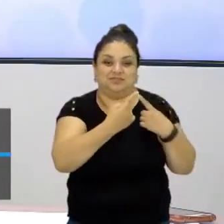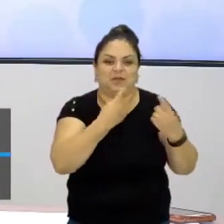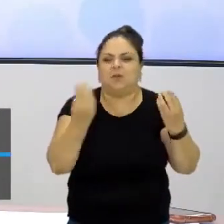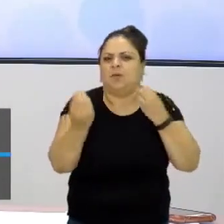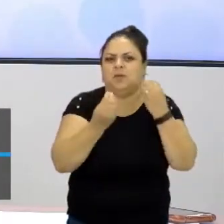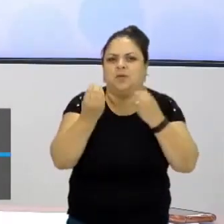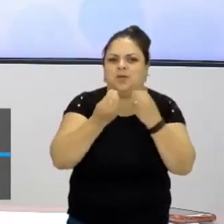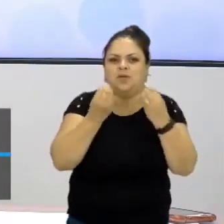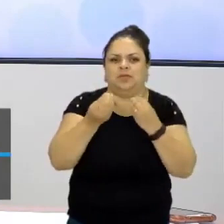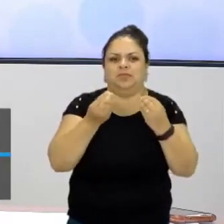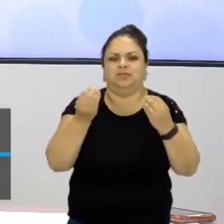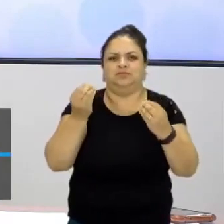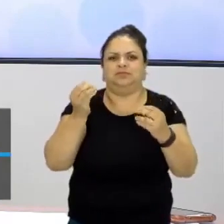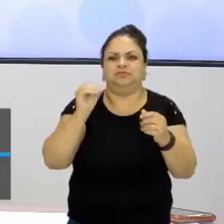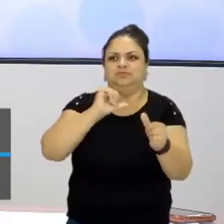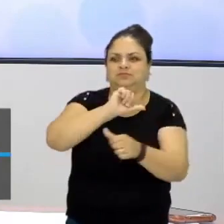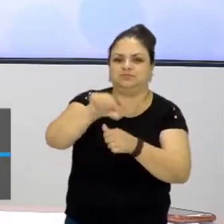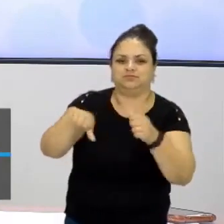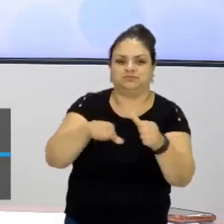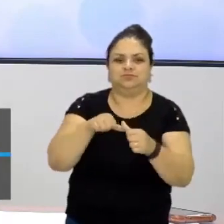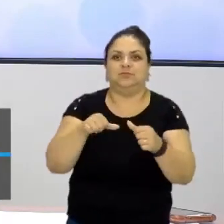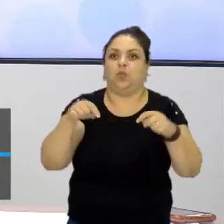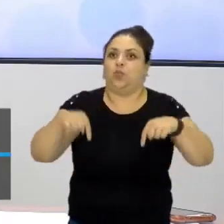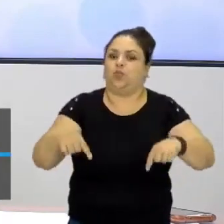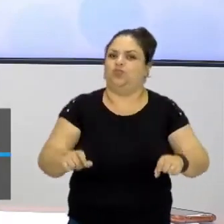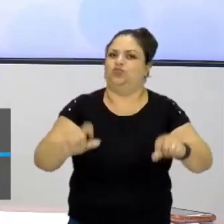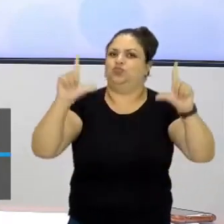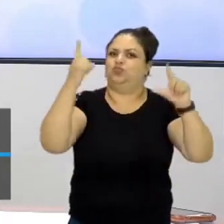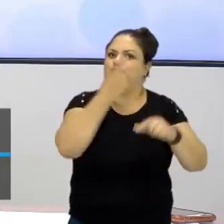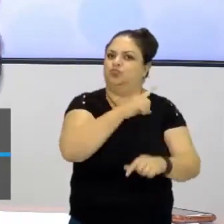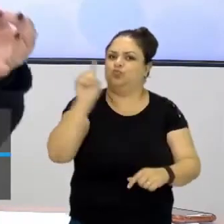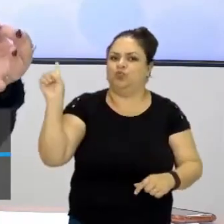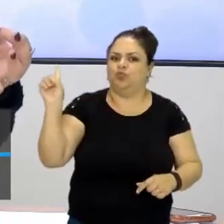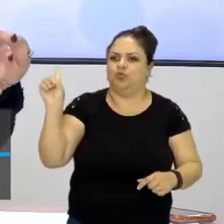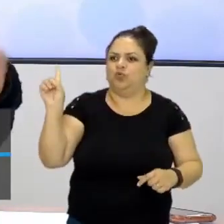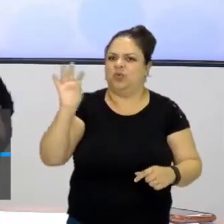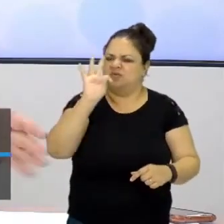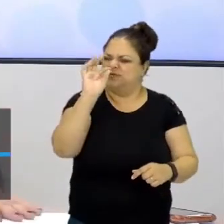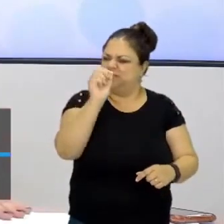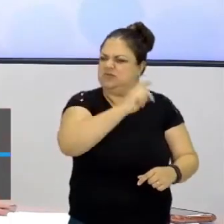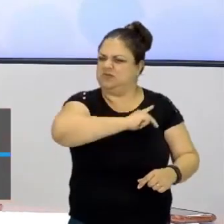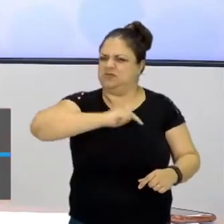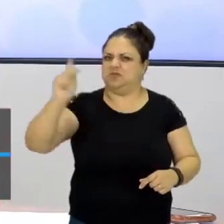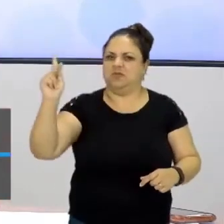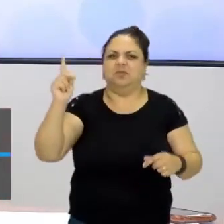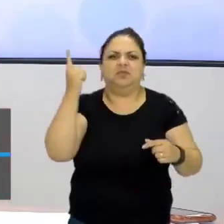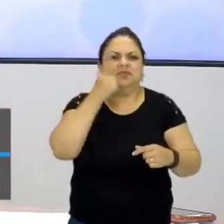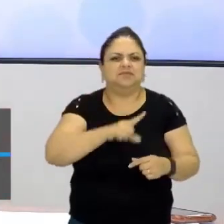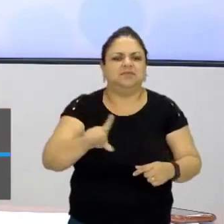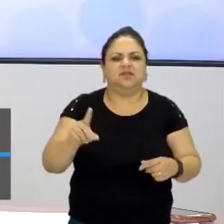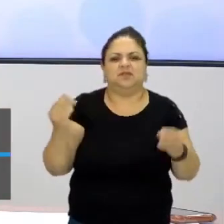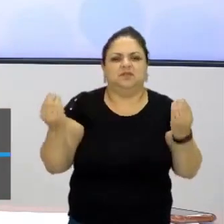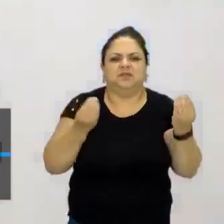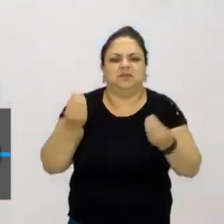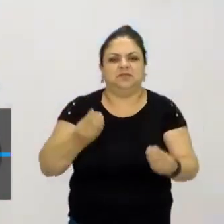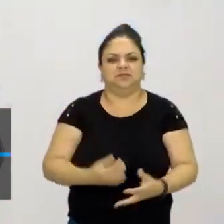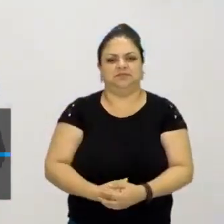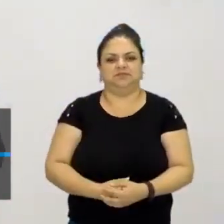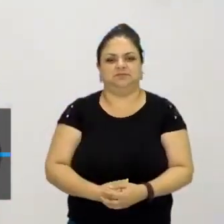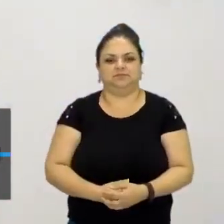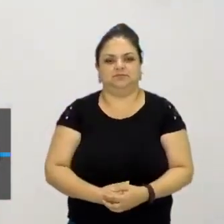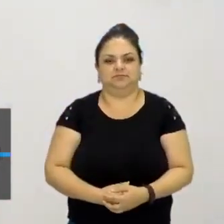fazer com que a última aula do ano, ao vivaço, seja topzera? Montando um robô. Nossa,